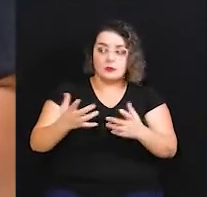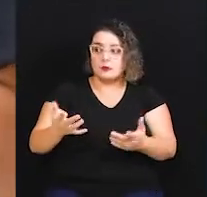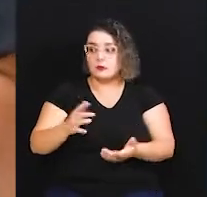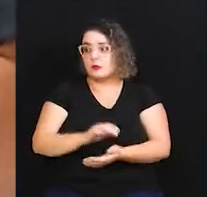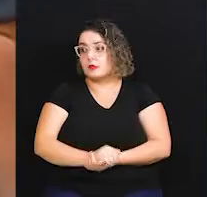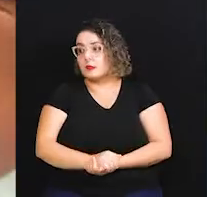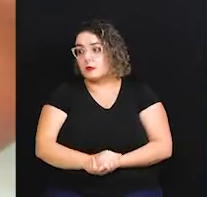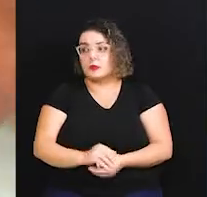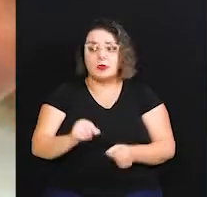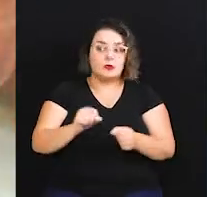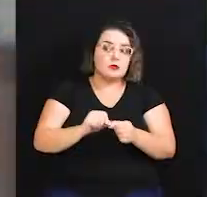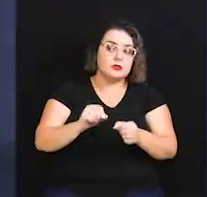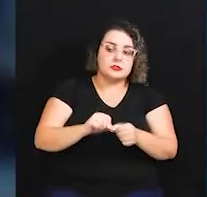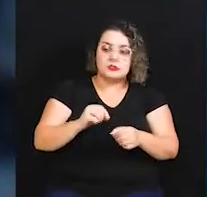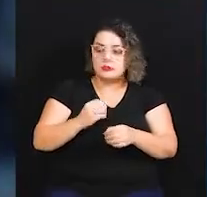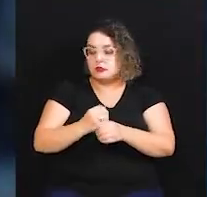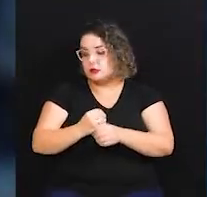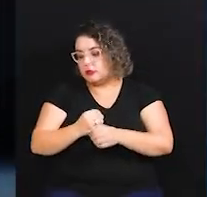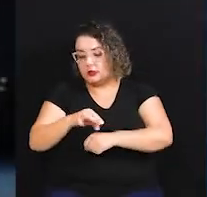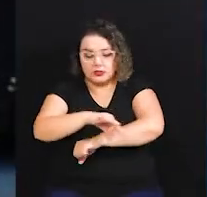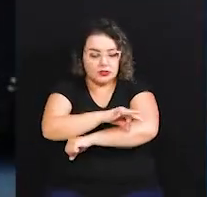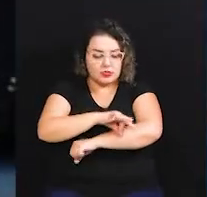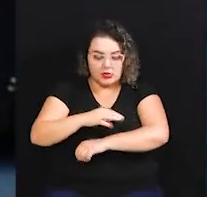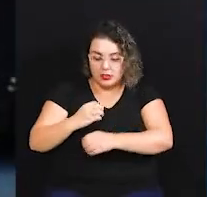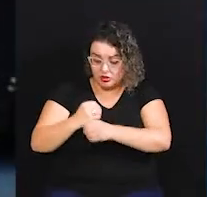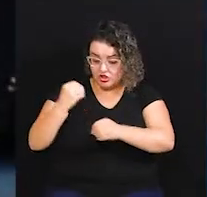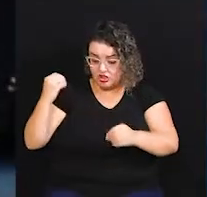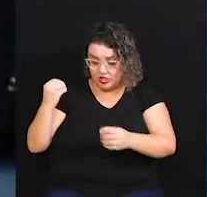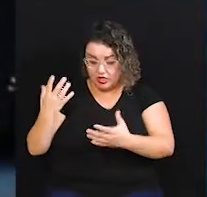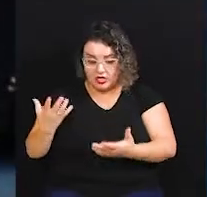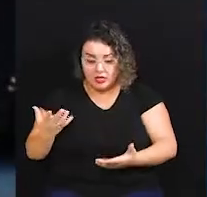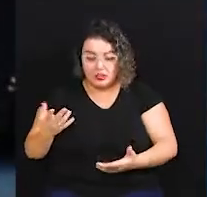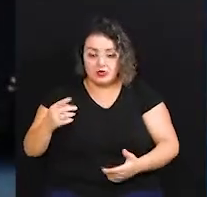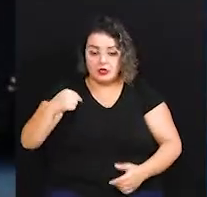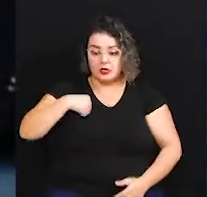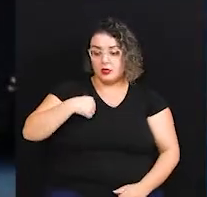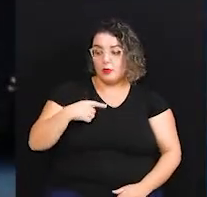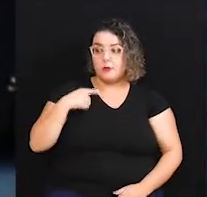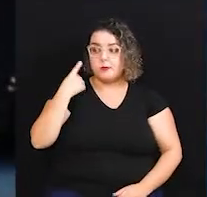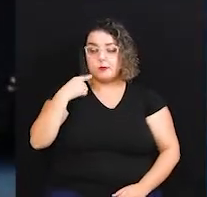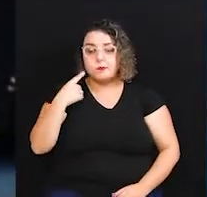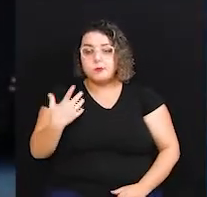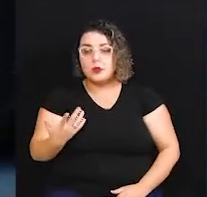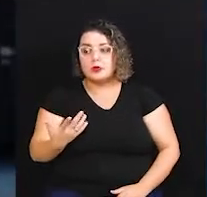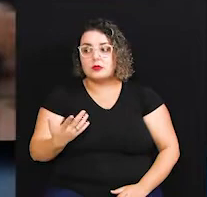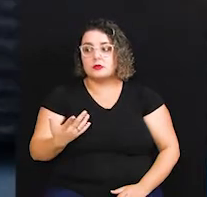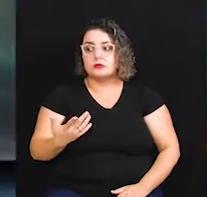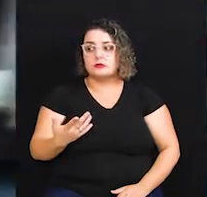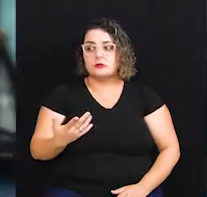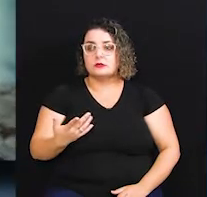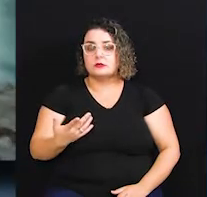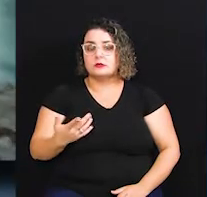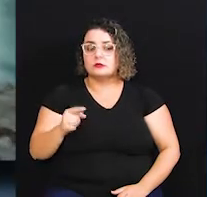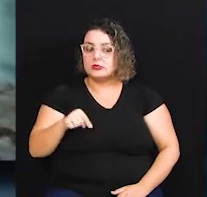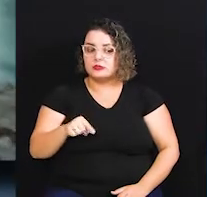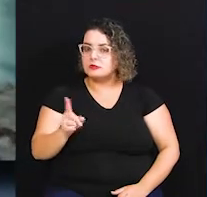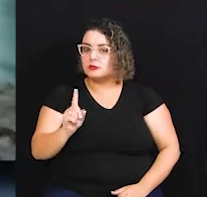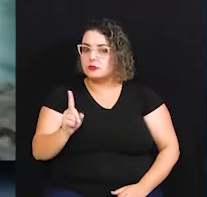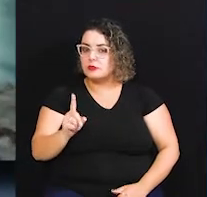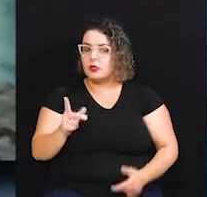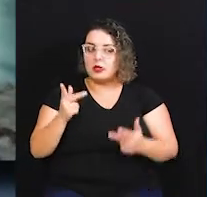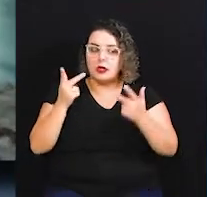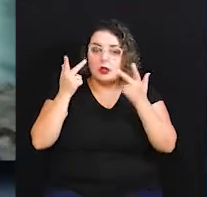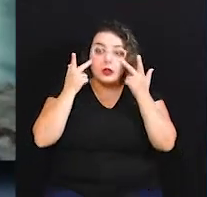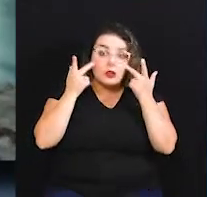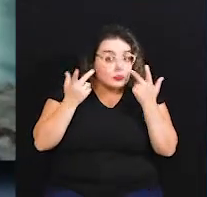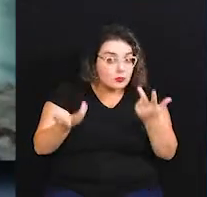medicina, eu vou fazer engenharia, eu vou ser advogado. Isso não é muito natural.